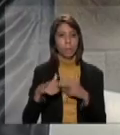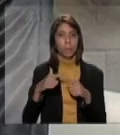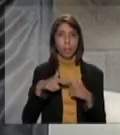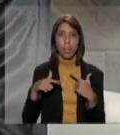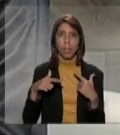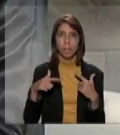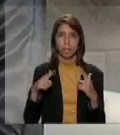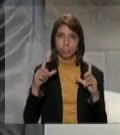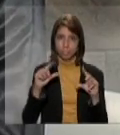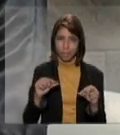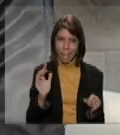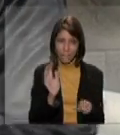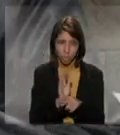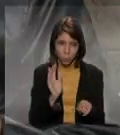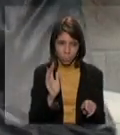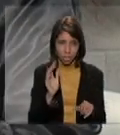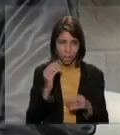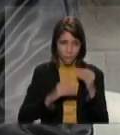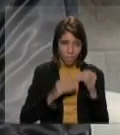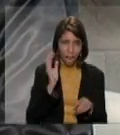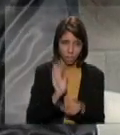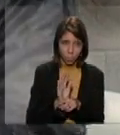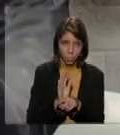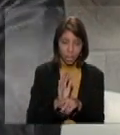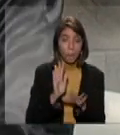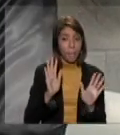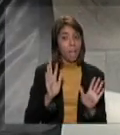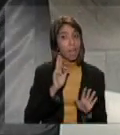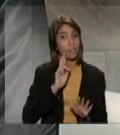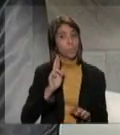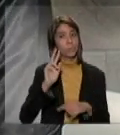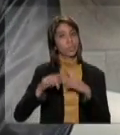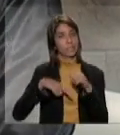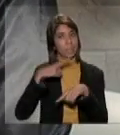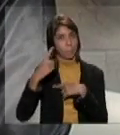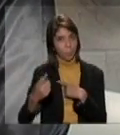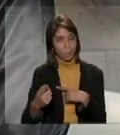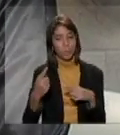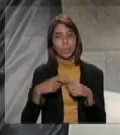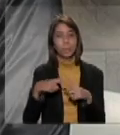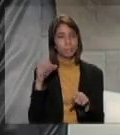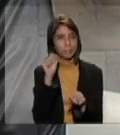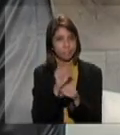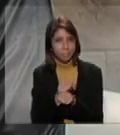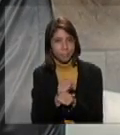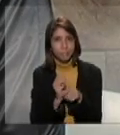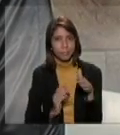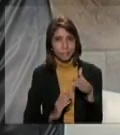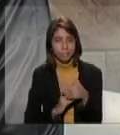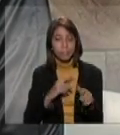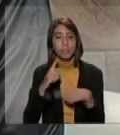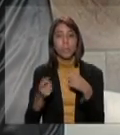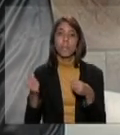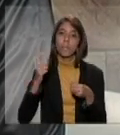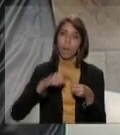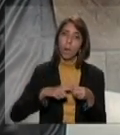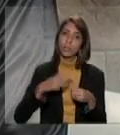naquela situação? A teledermaturgia ajuda nesse ponto? Responde pra gente no próximo bloco. Eu preciso fazer mais